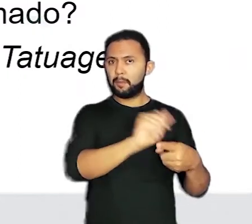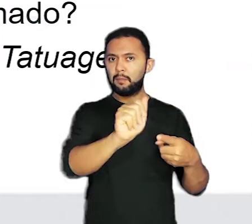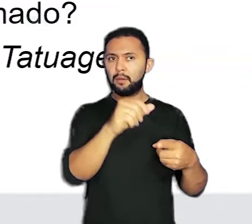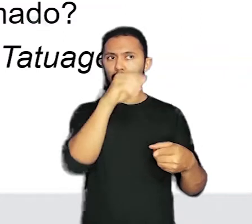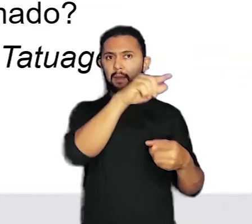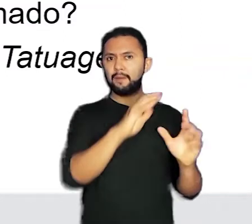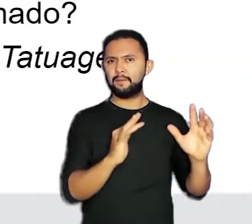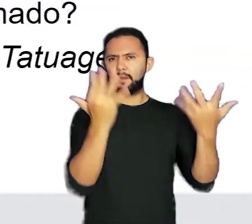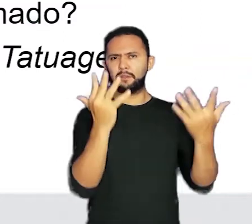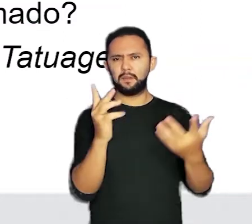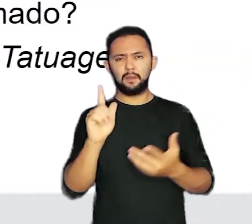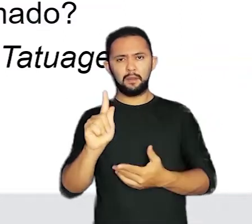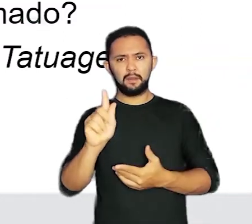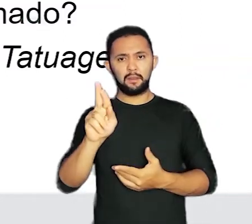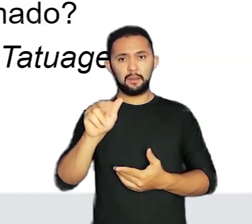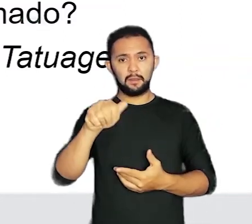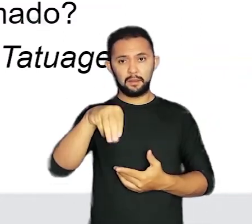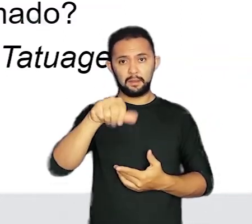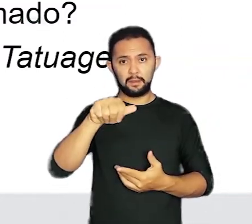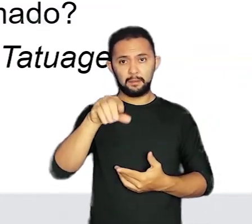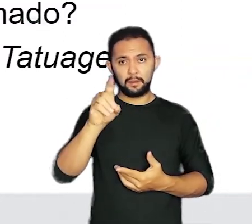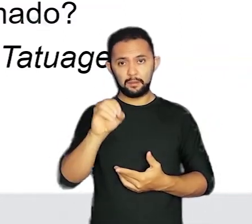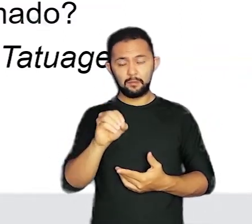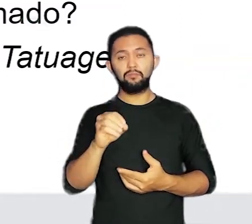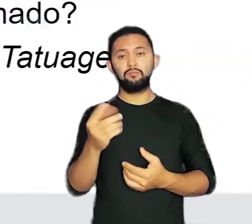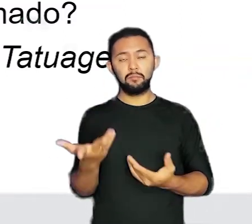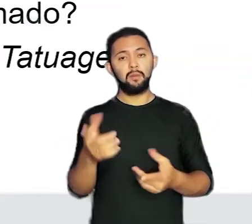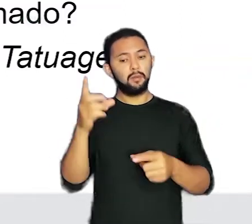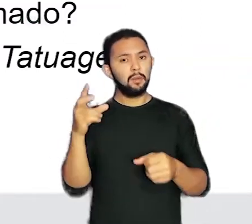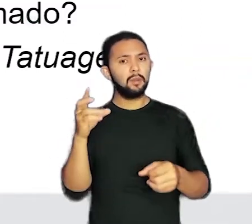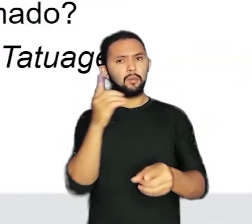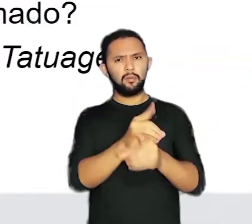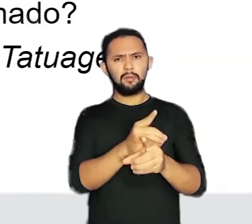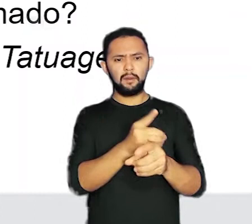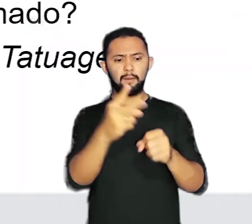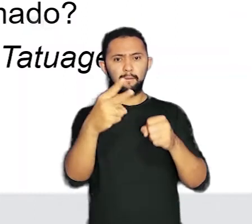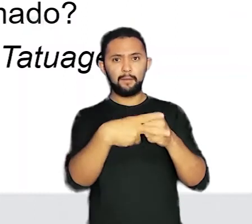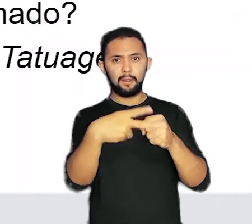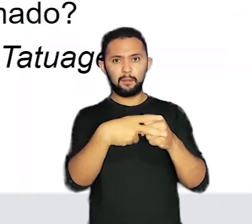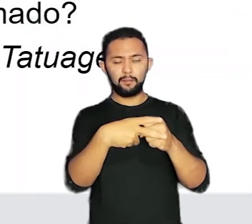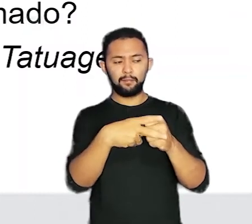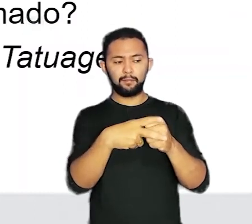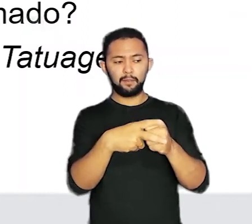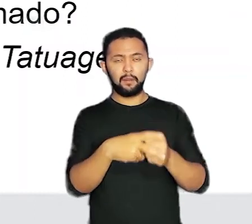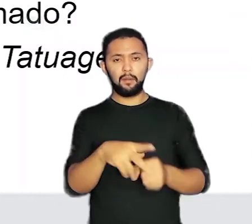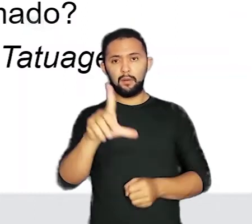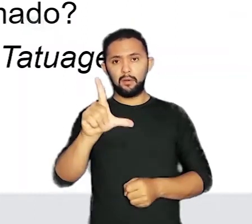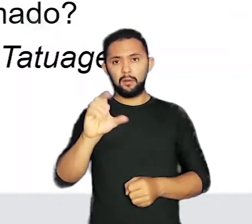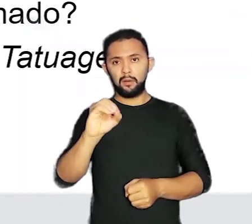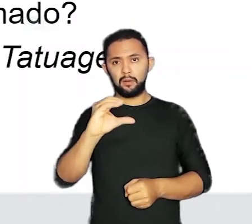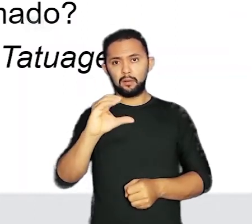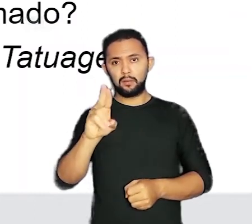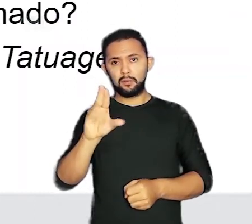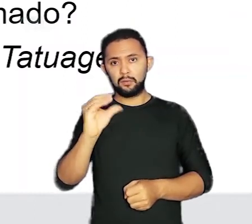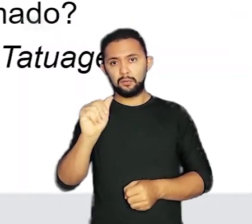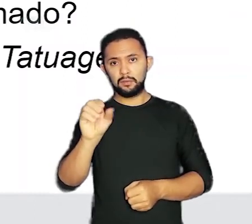Gramado. Identificou aqui, ó, o verbo. Na verdade, eu tenho uma locução verbal, isso é muito importante, tá? Locução verbal é como se